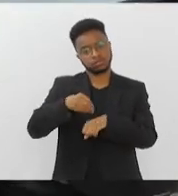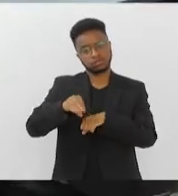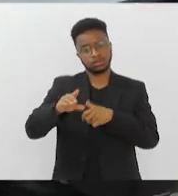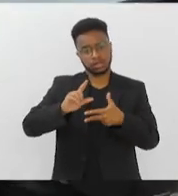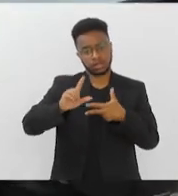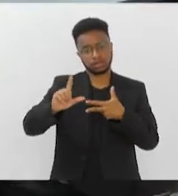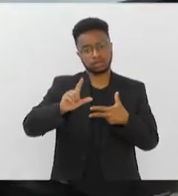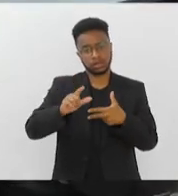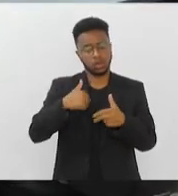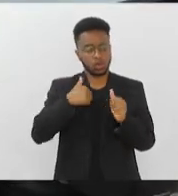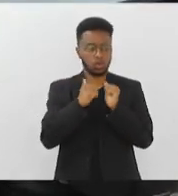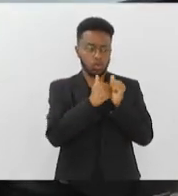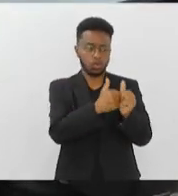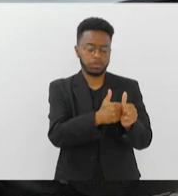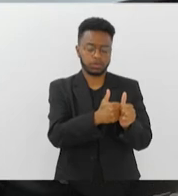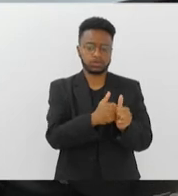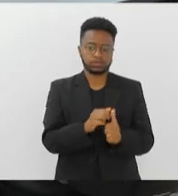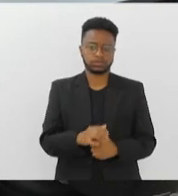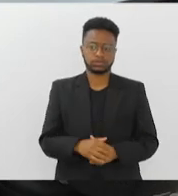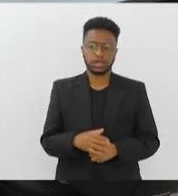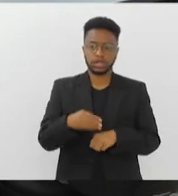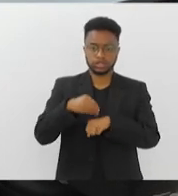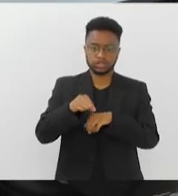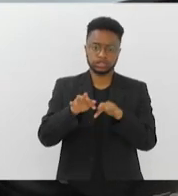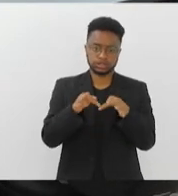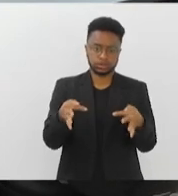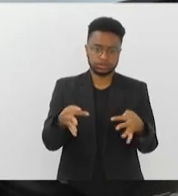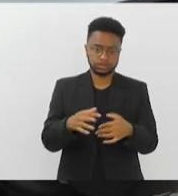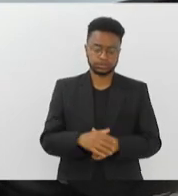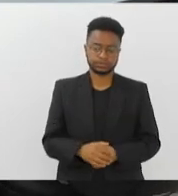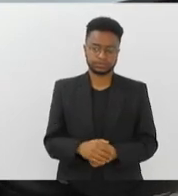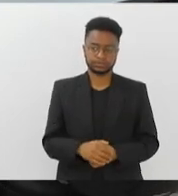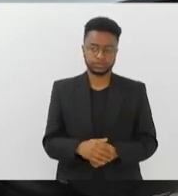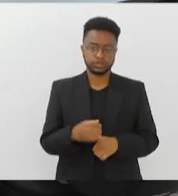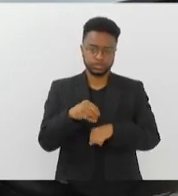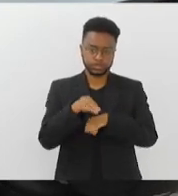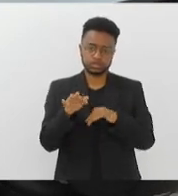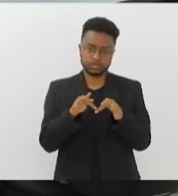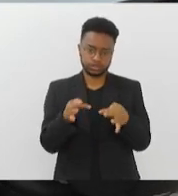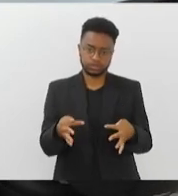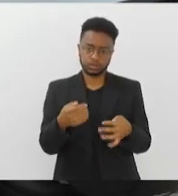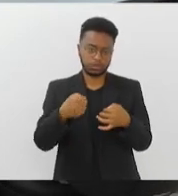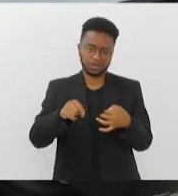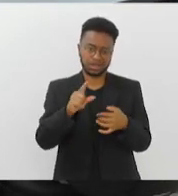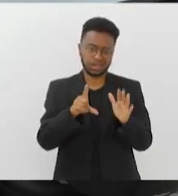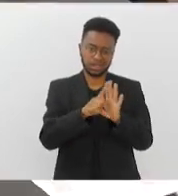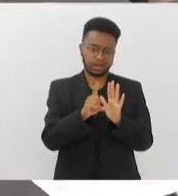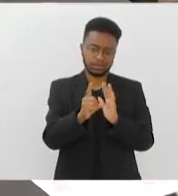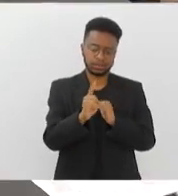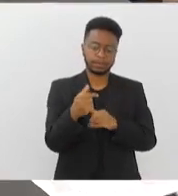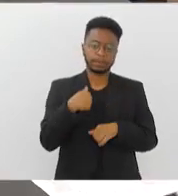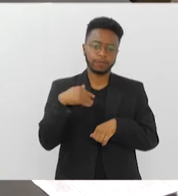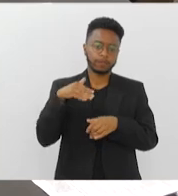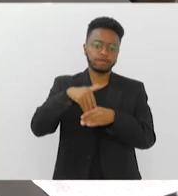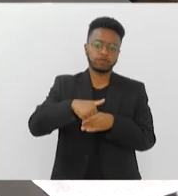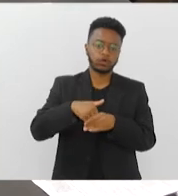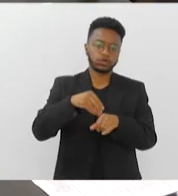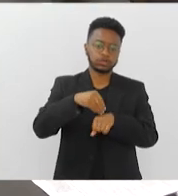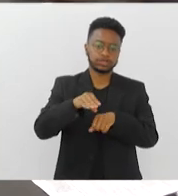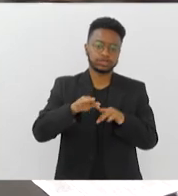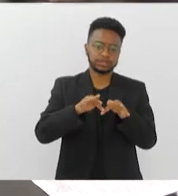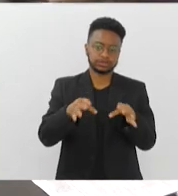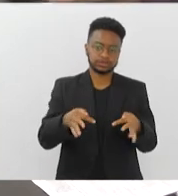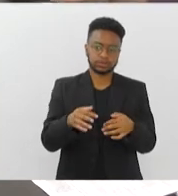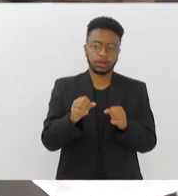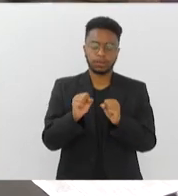de Vossa Excelência. Indicação simples, né? Ou legislativa. Indicação simples, porque não precisa de lei, não precisa então, de mensagem. Então, voto pela indicação simples. Então,